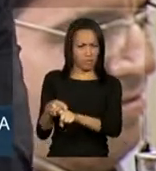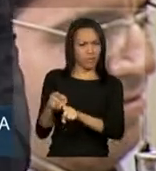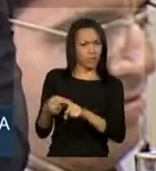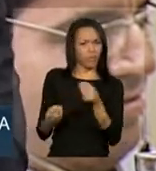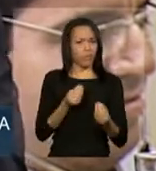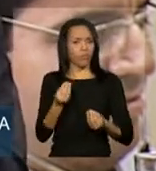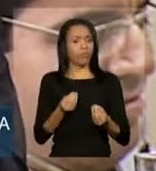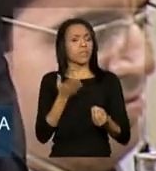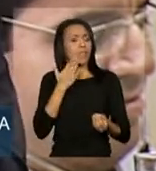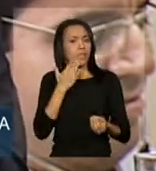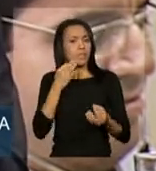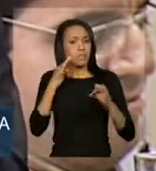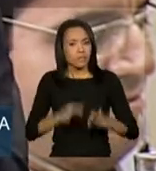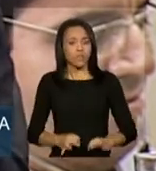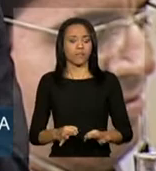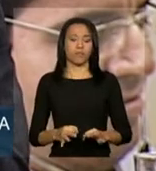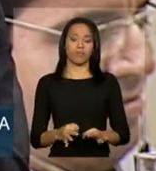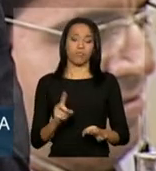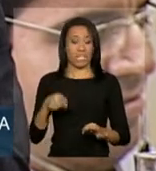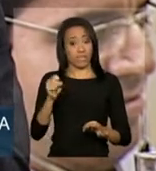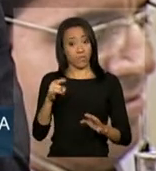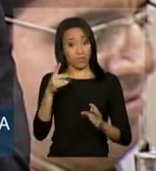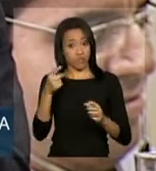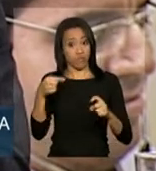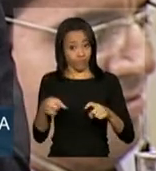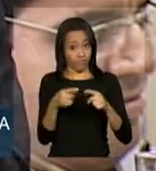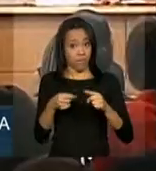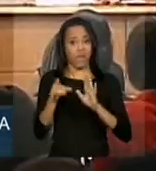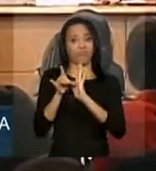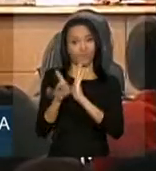situação certamente excluiremos do